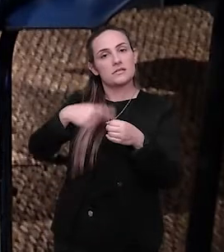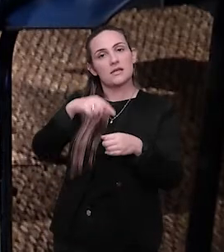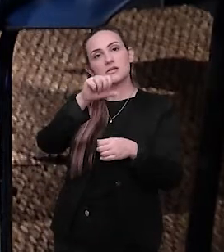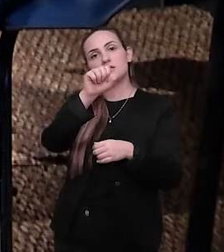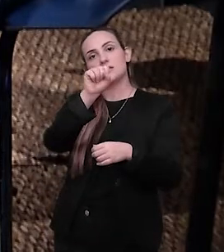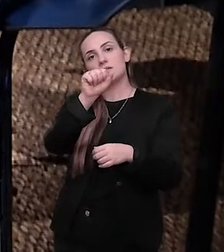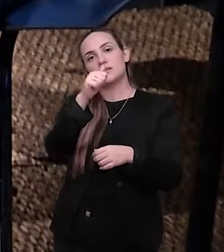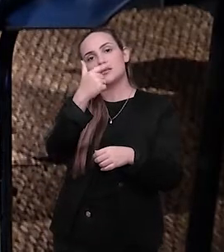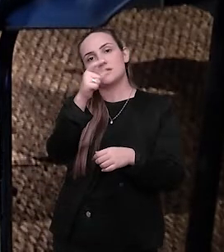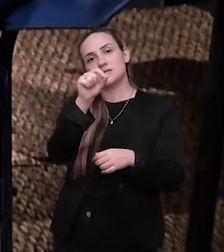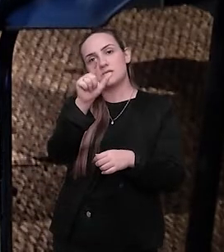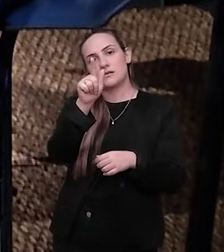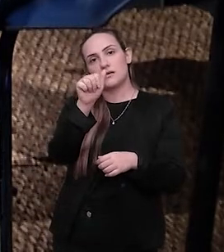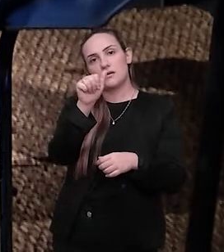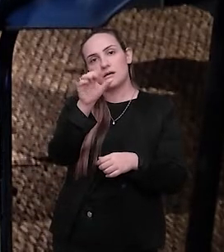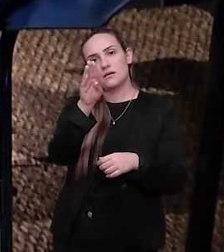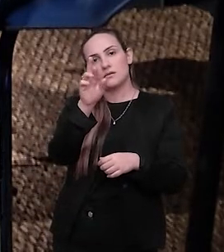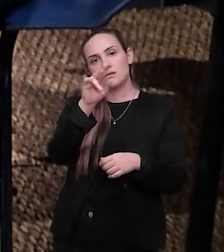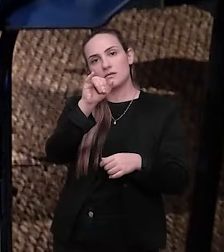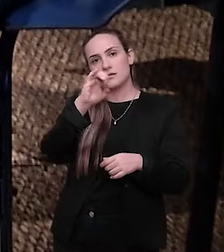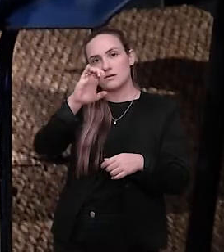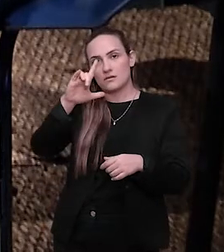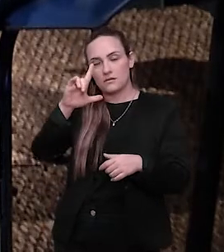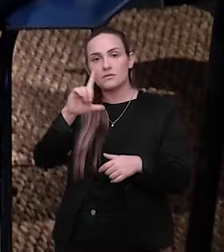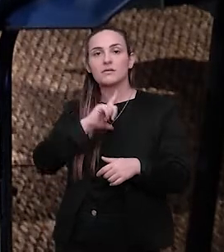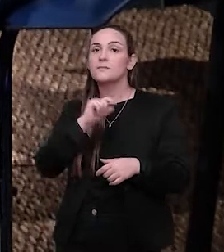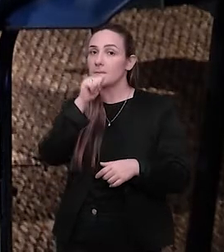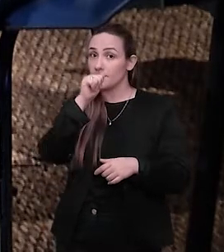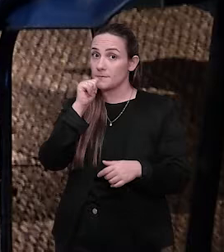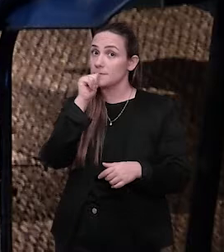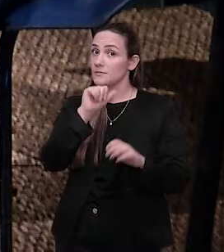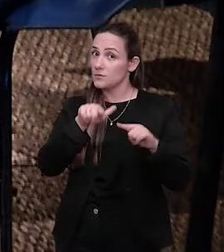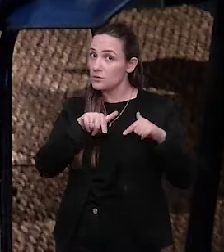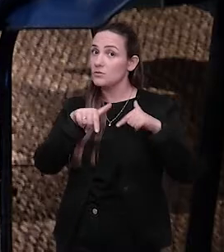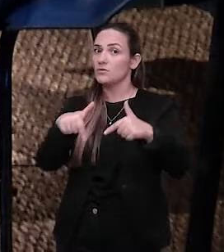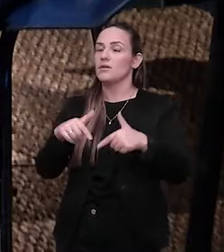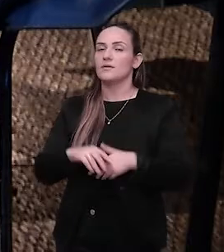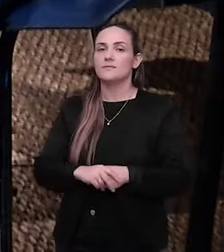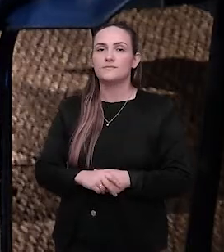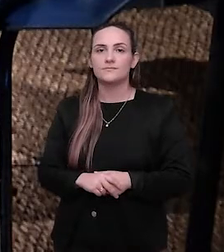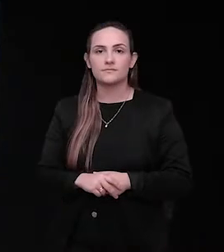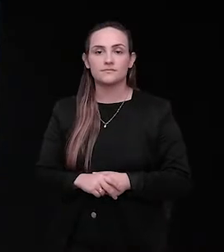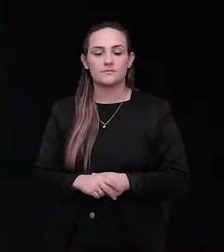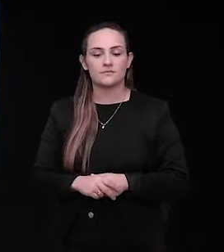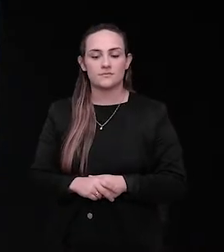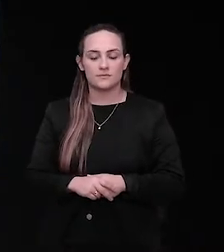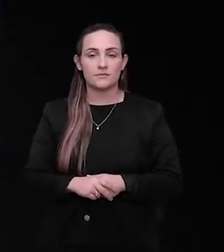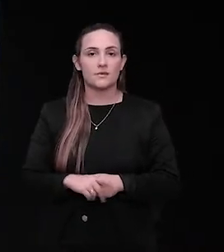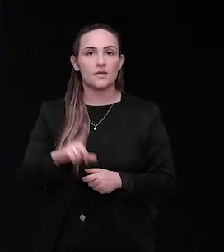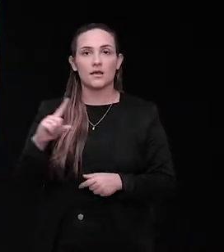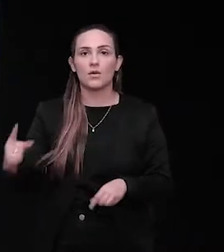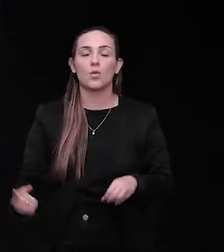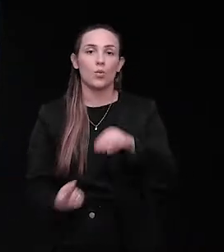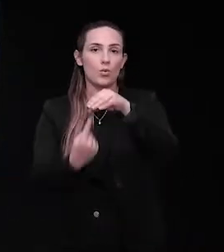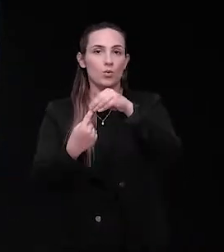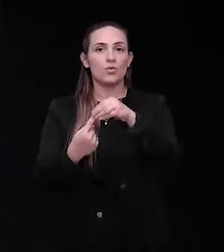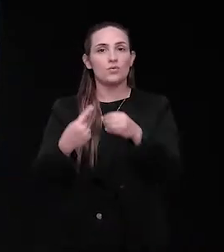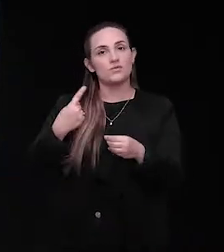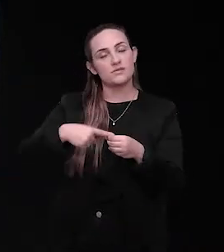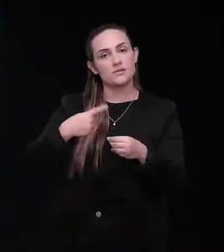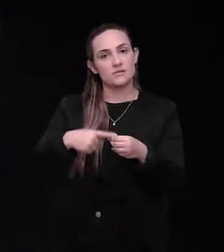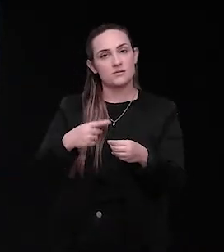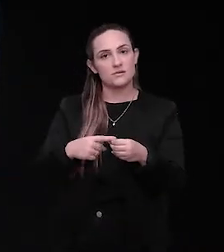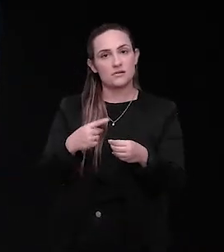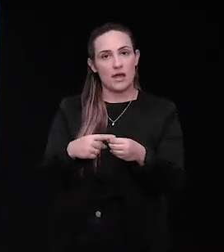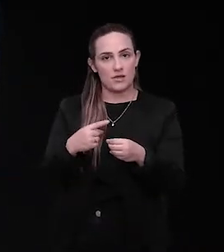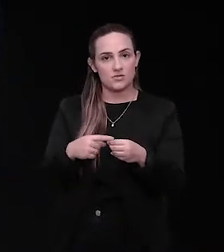impensável, aconteceu. Mas um milagre aconteceu, através de muito sacrifício e luta. Com a elevação, foi a única comarca que eu tive no interior do